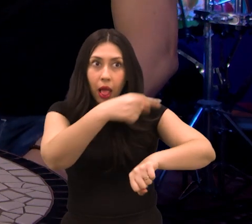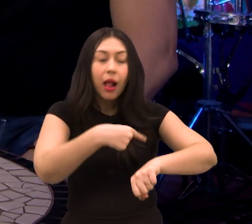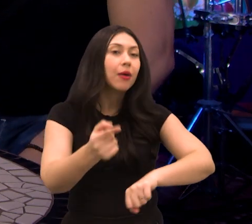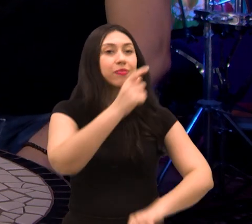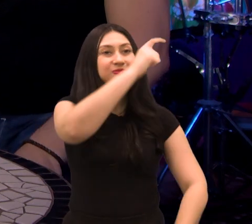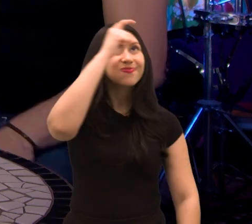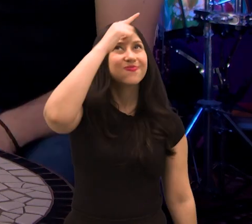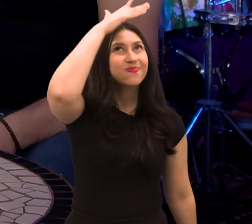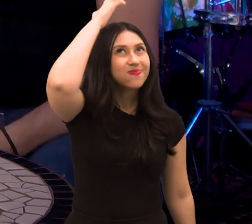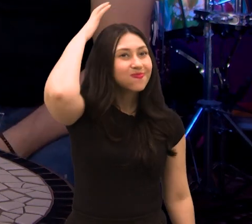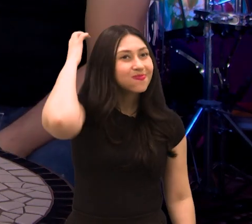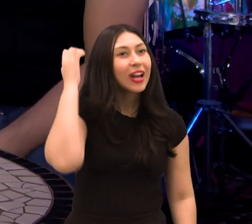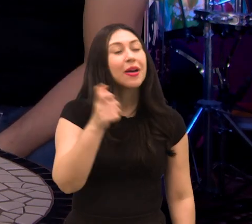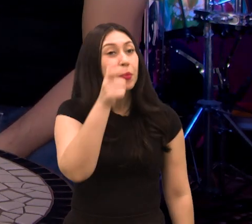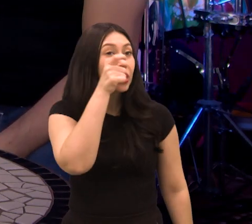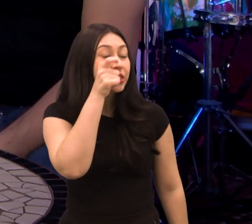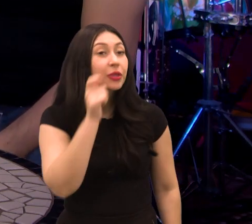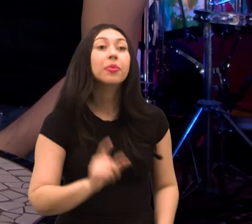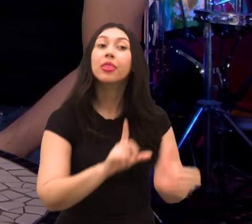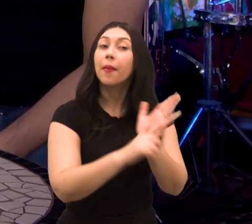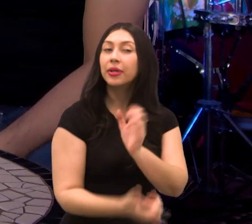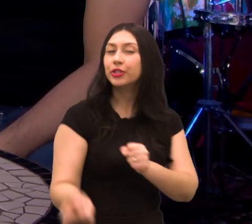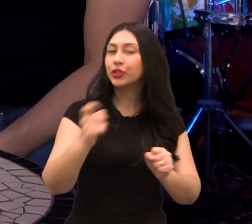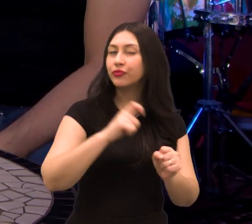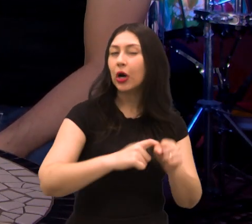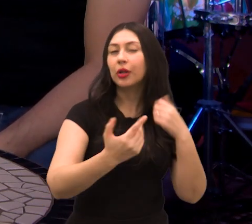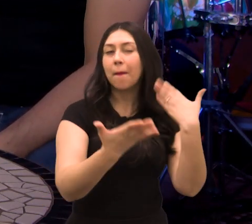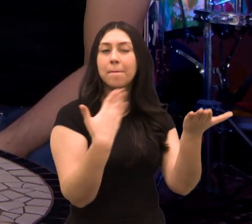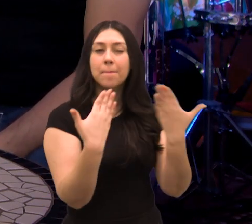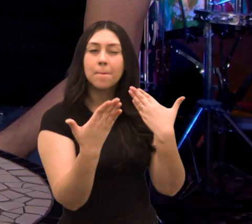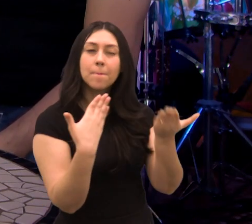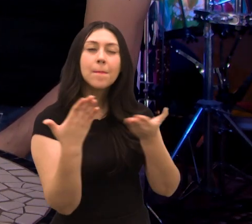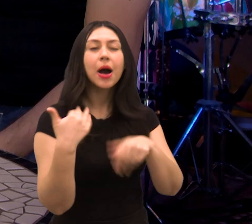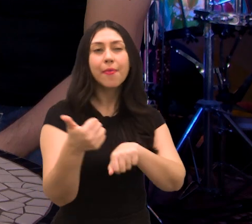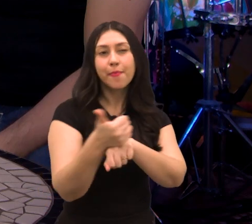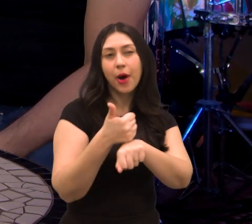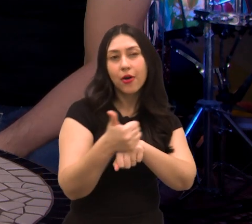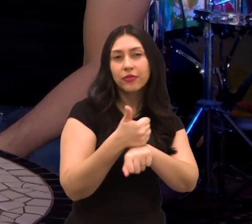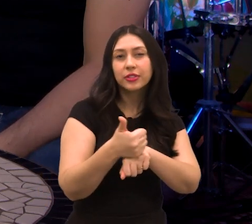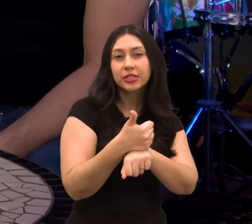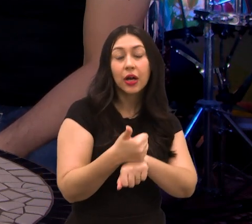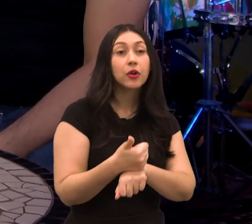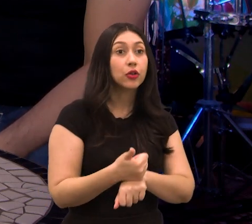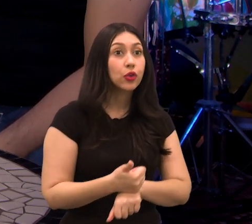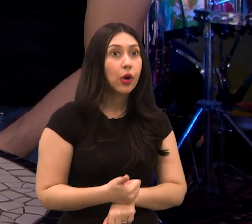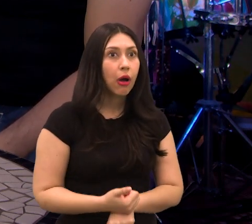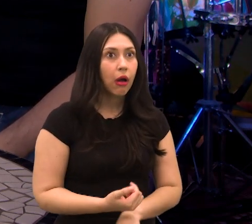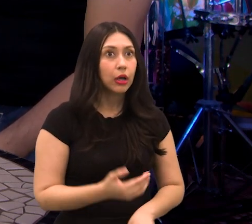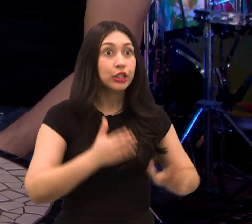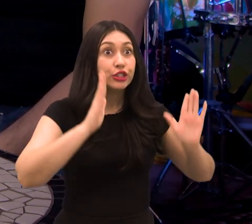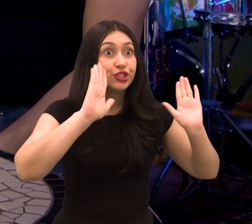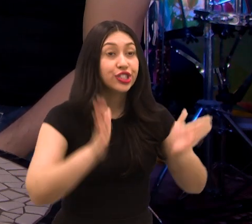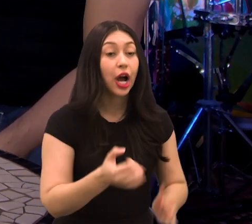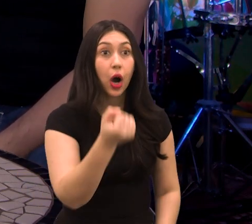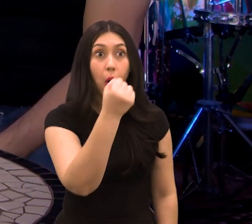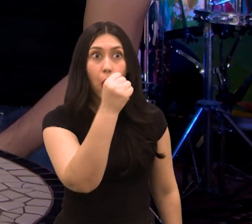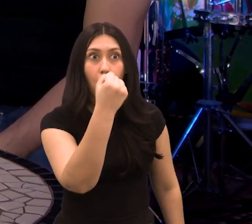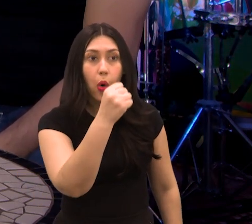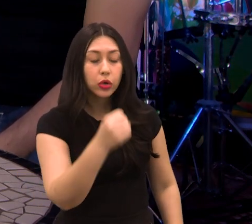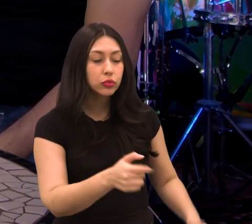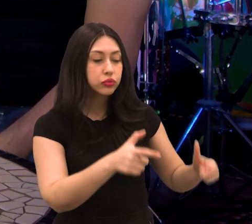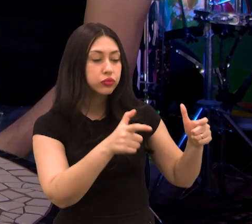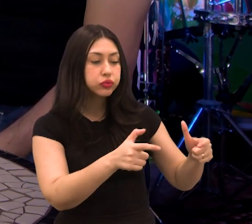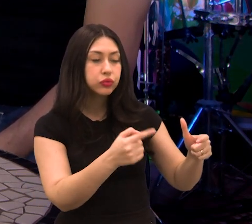Cazuza, para vocês assistirem, viu? A gente continua no próximo bloco, falando mais sobre a carreira. O Peleco tem, ó, 8